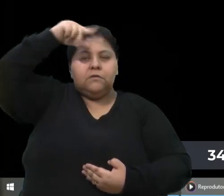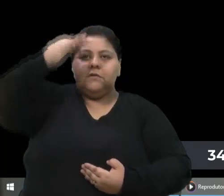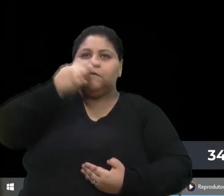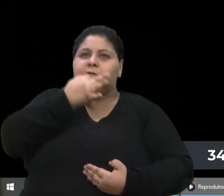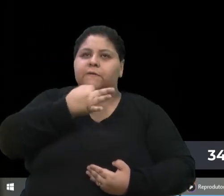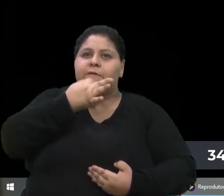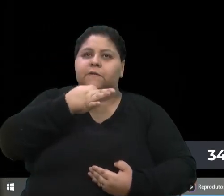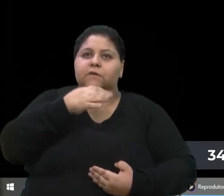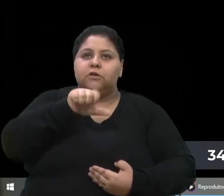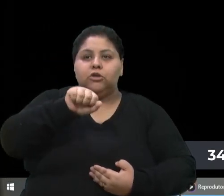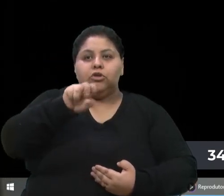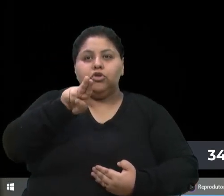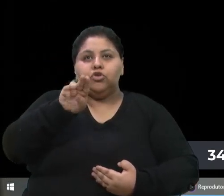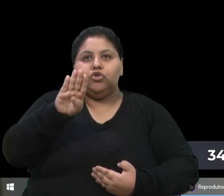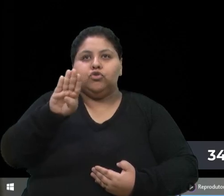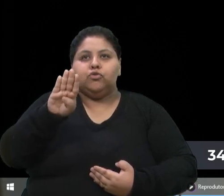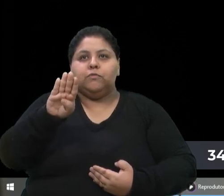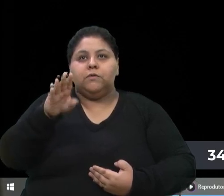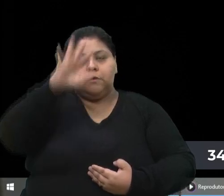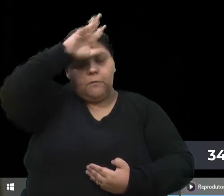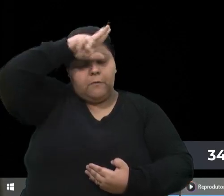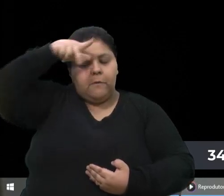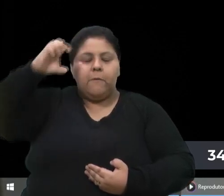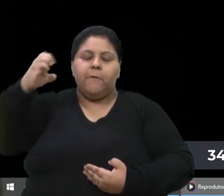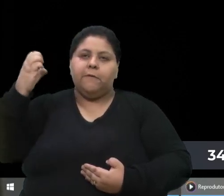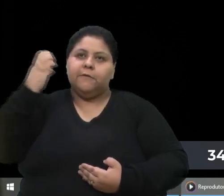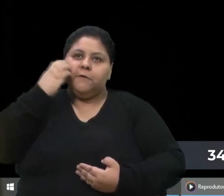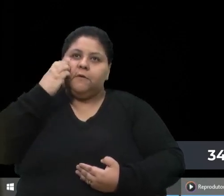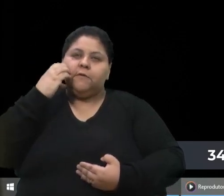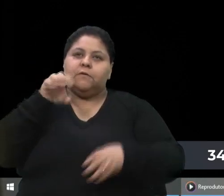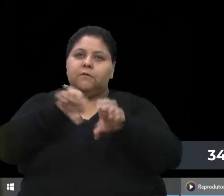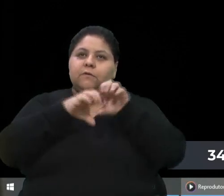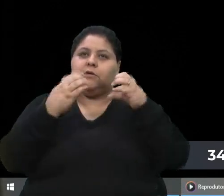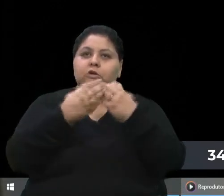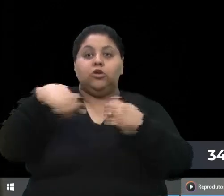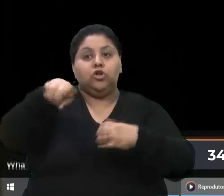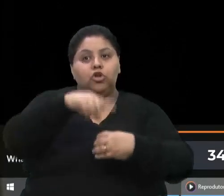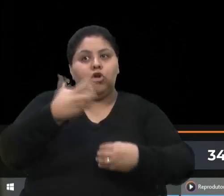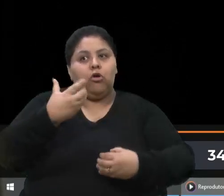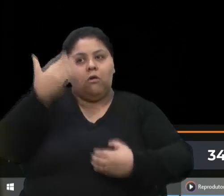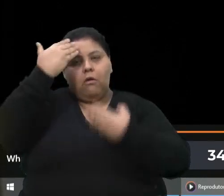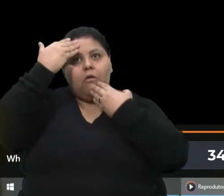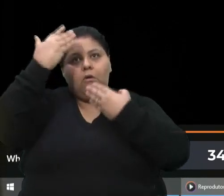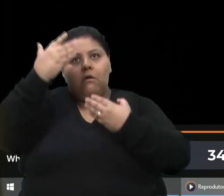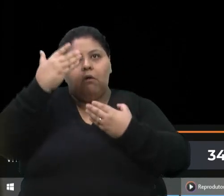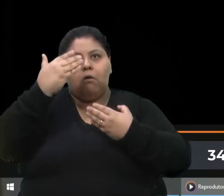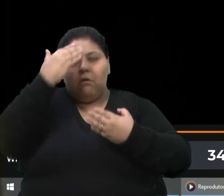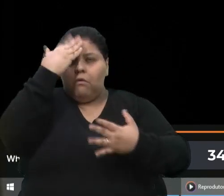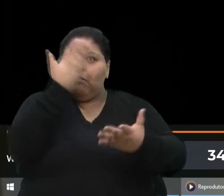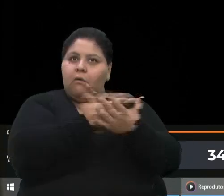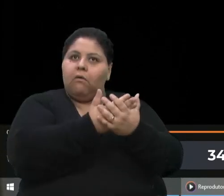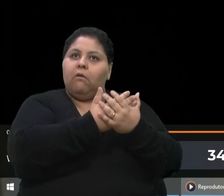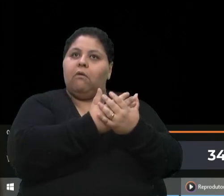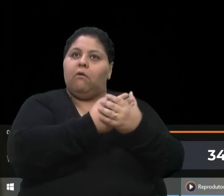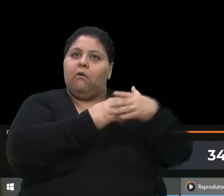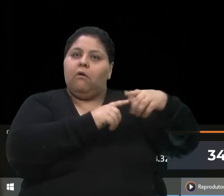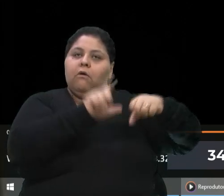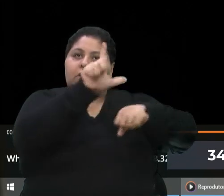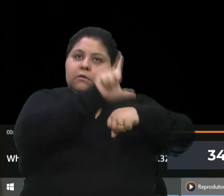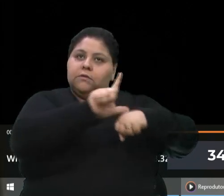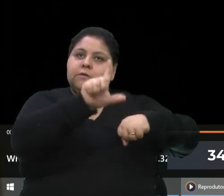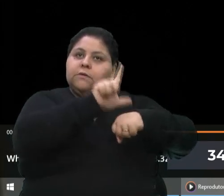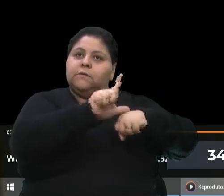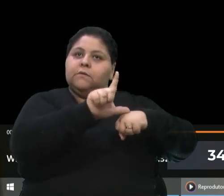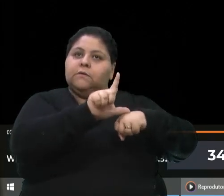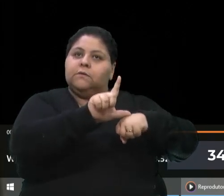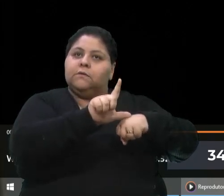de Ana Rec e a comunidade, nós queremos agradecer a confiança do pessoal da Rede Mac França Ana Rec,